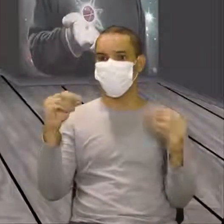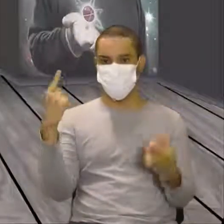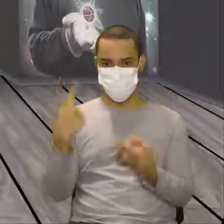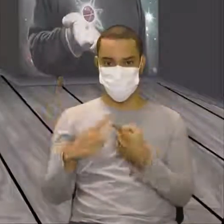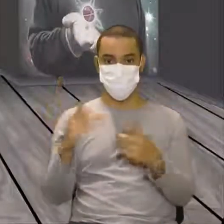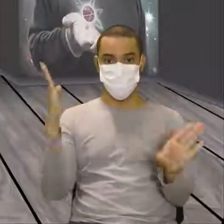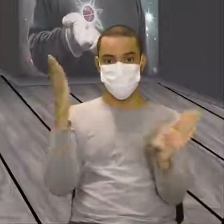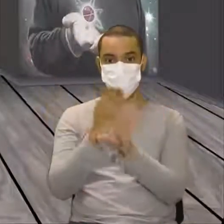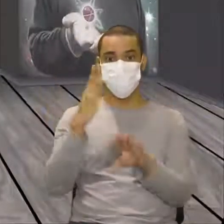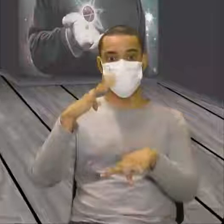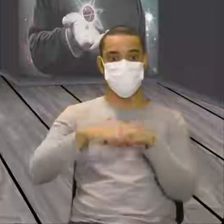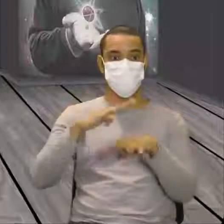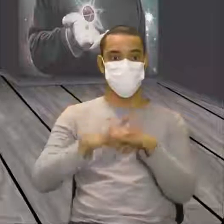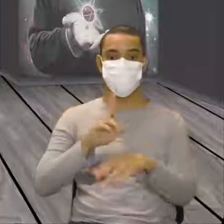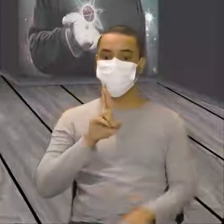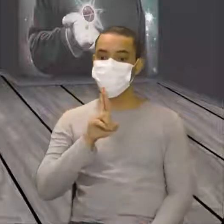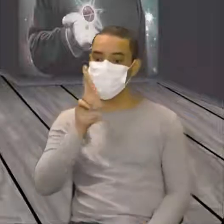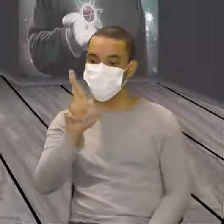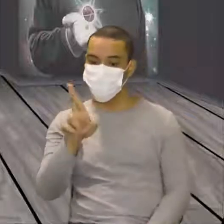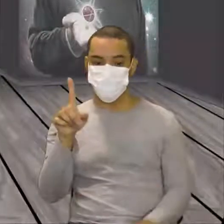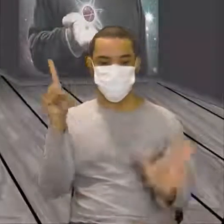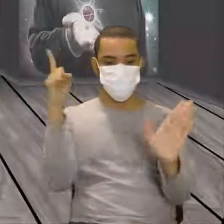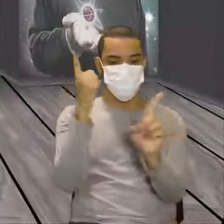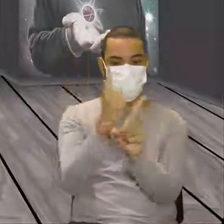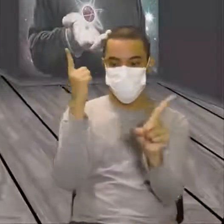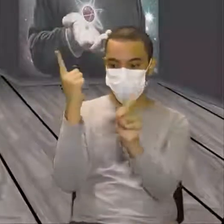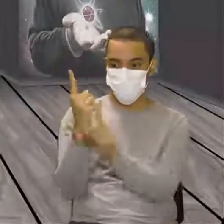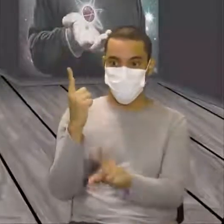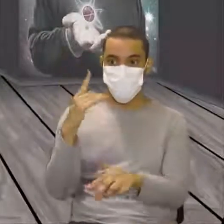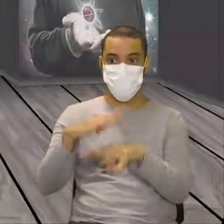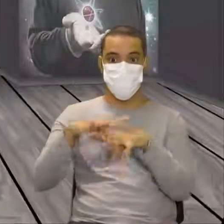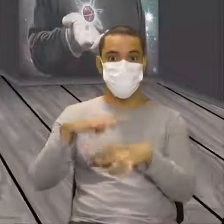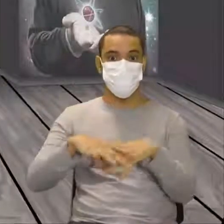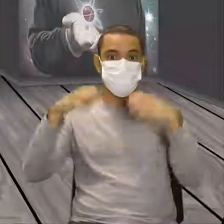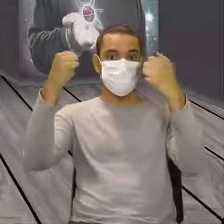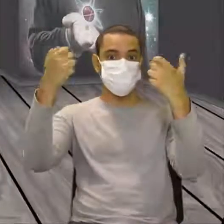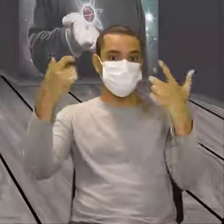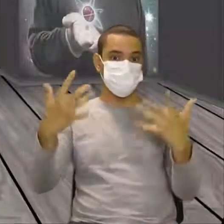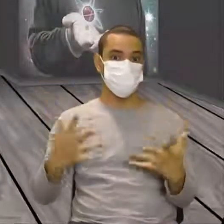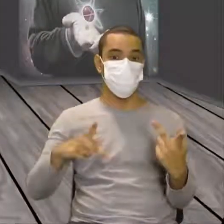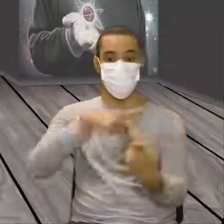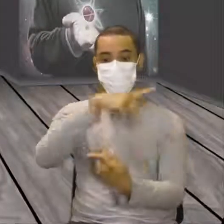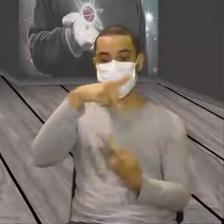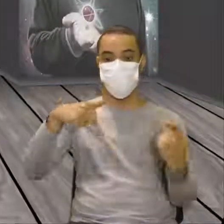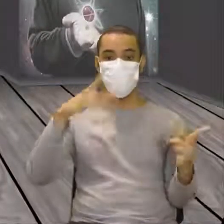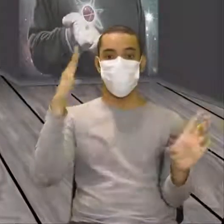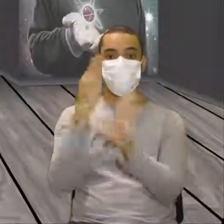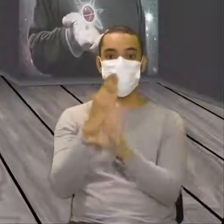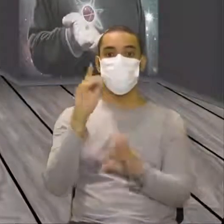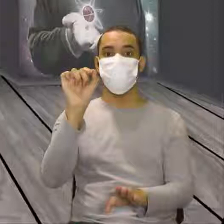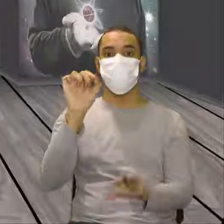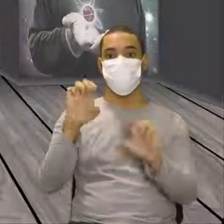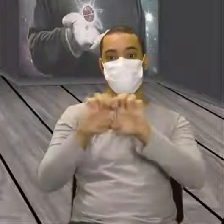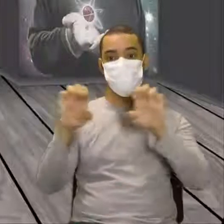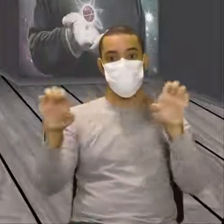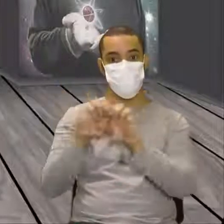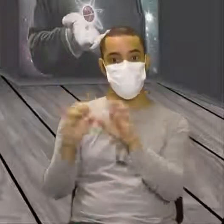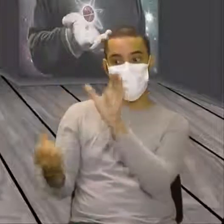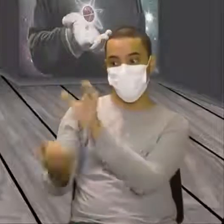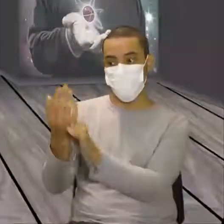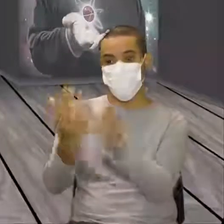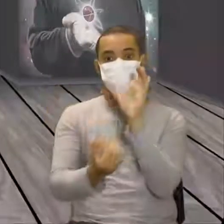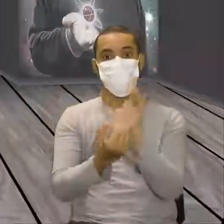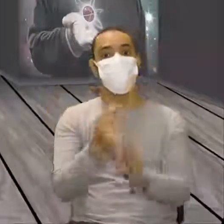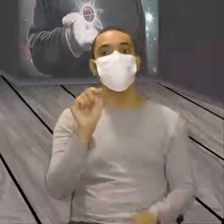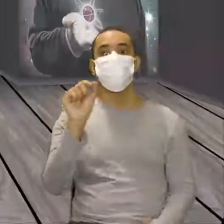da matemática nós achamos resultados. Então, a matemática ela explica o universo de uma forma através de equações. O que é